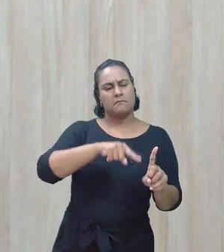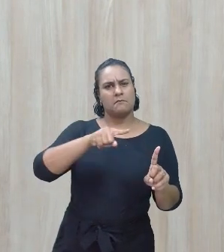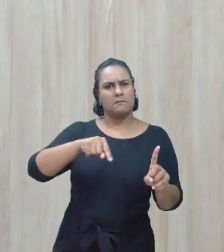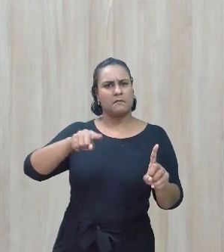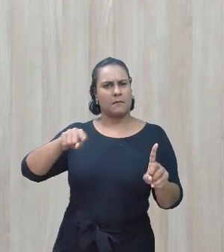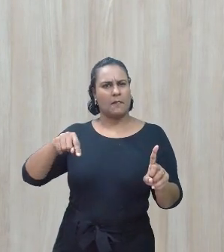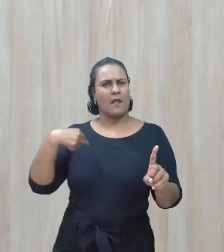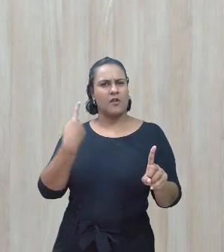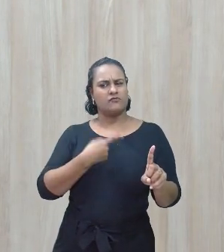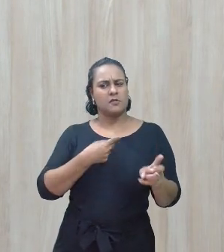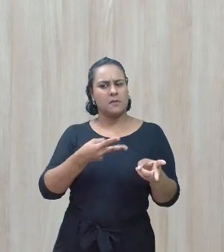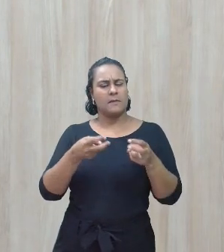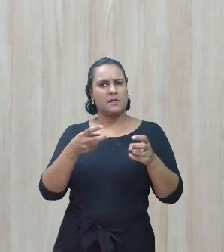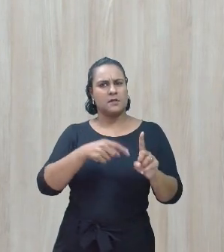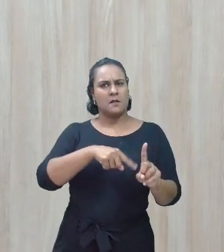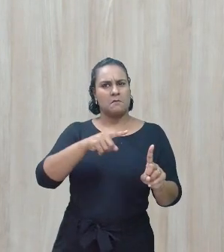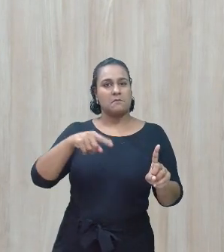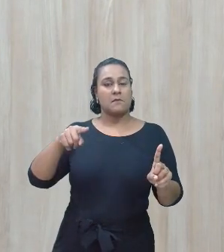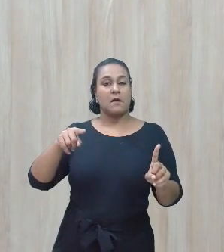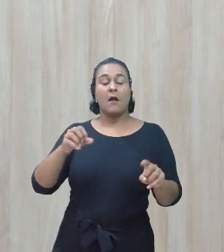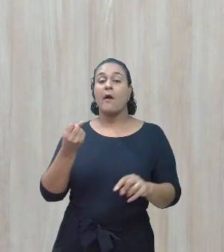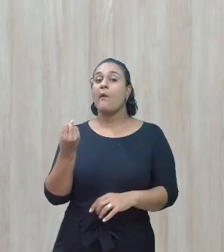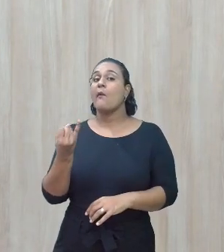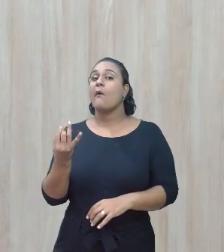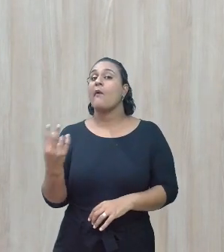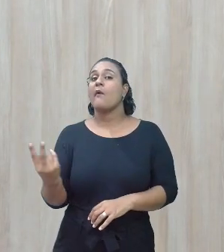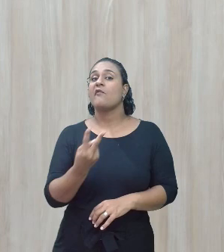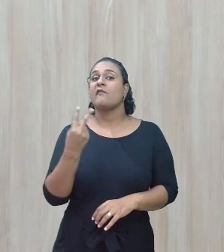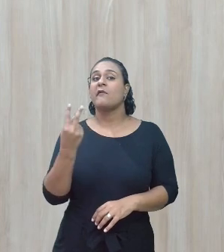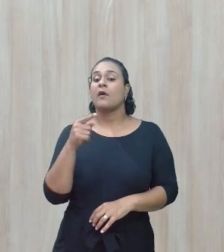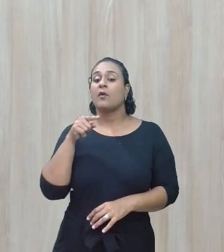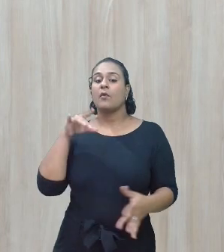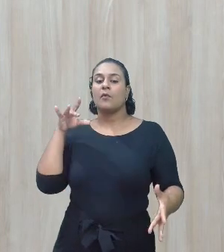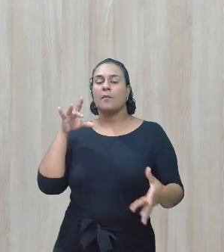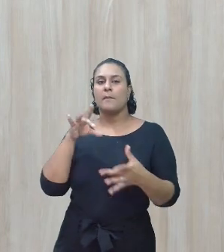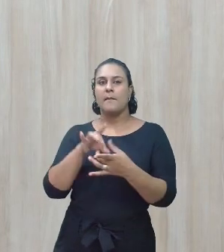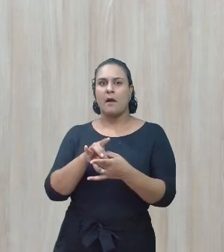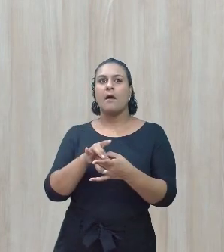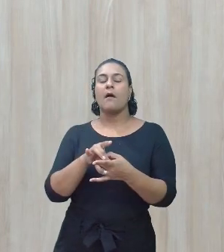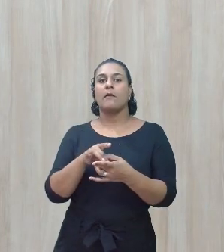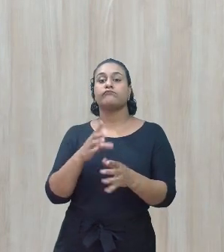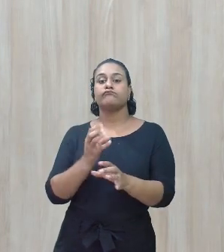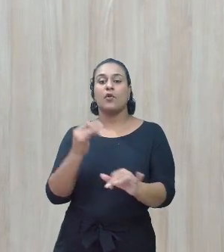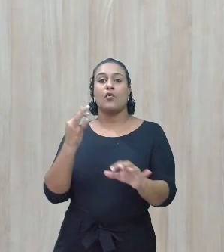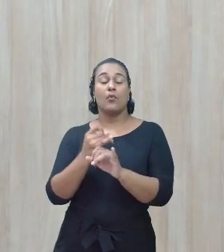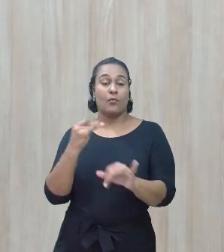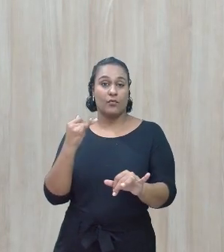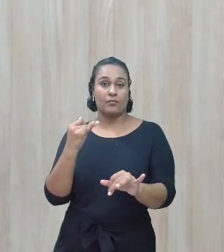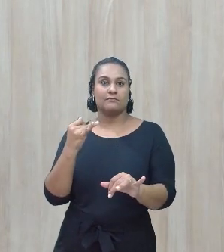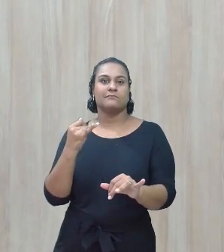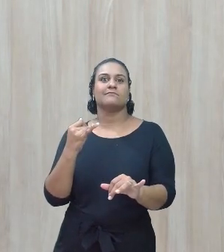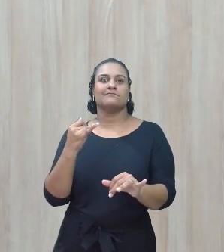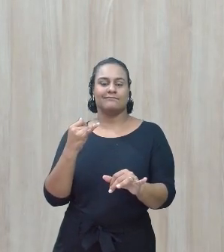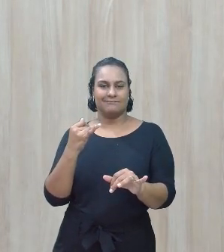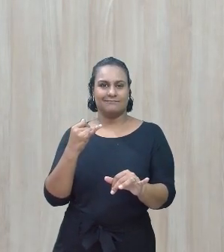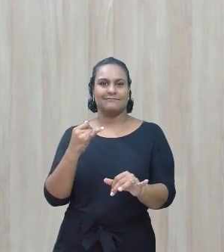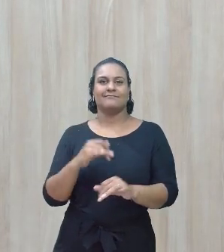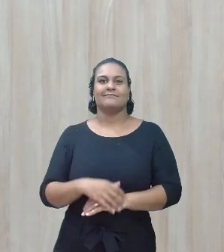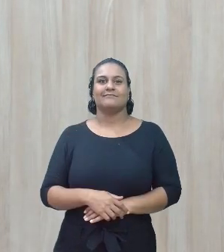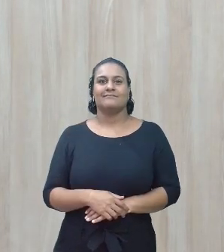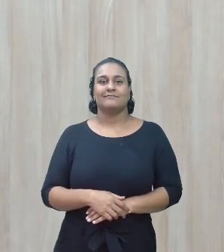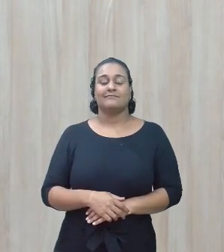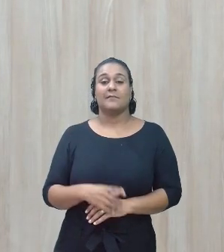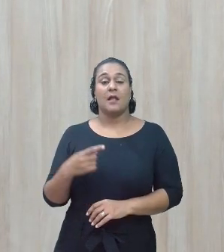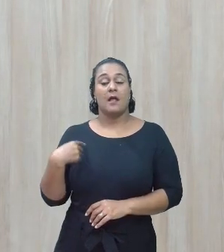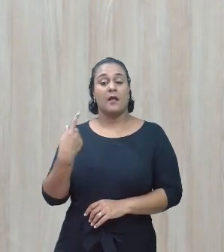aqui, ó, na altura, qual é o valor correspondente a esse valor financeiro, né, a esse dinheiro em dólares que são gastos,